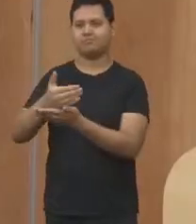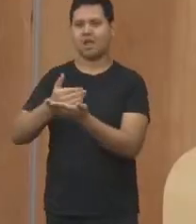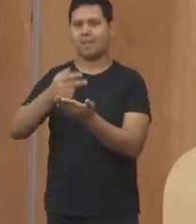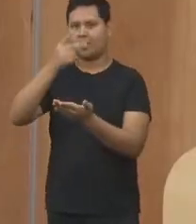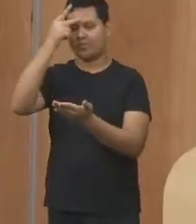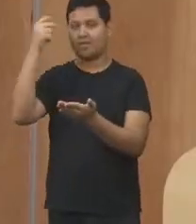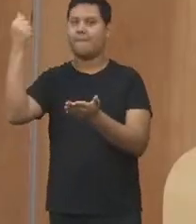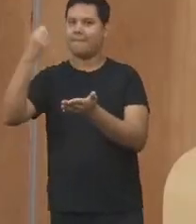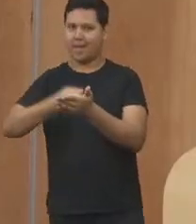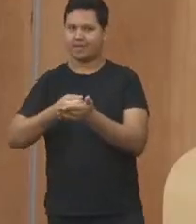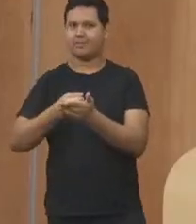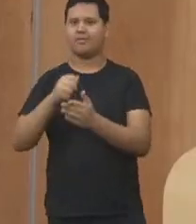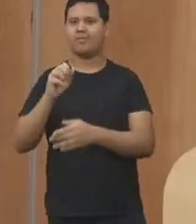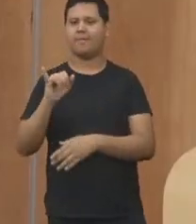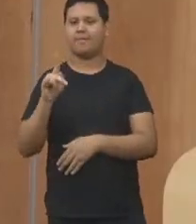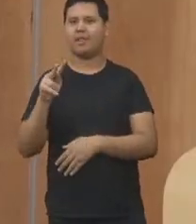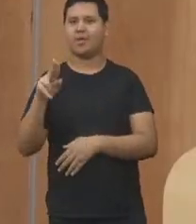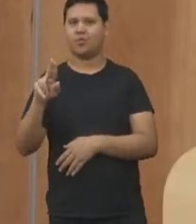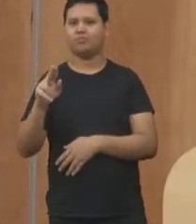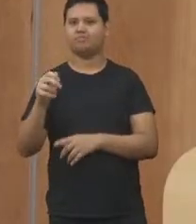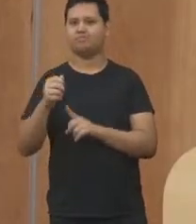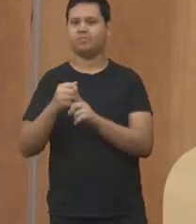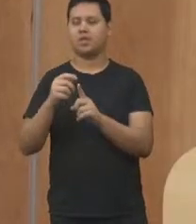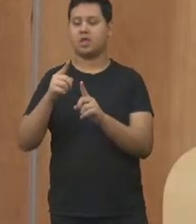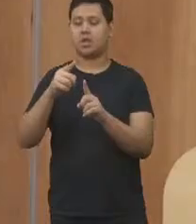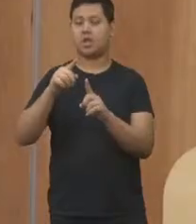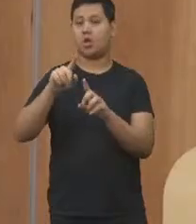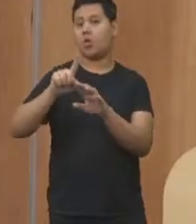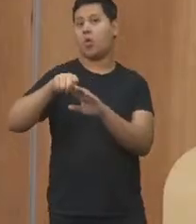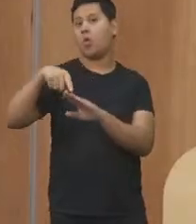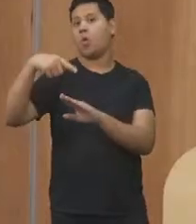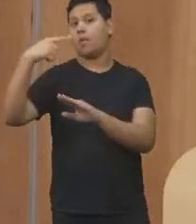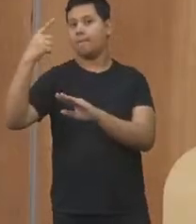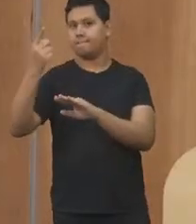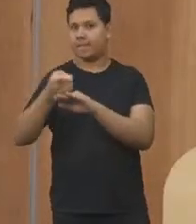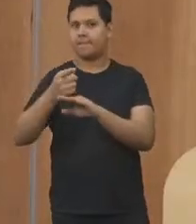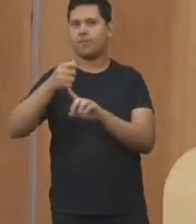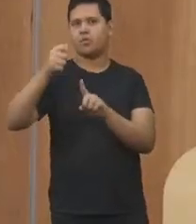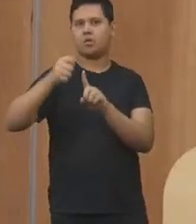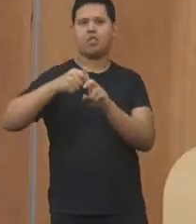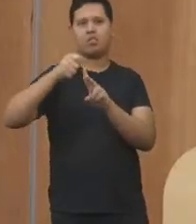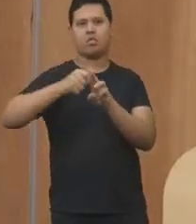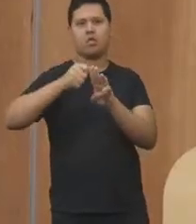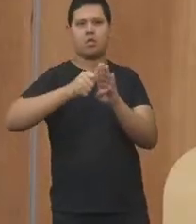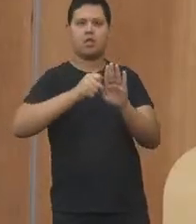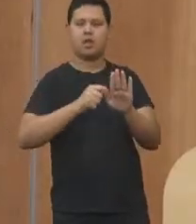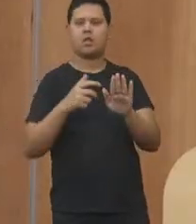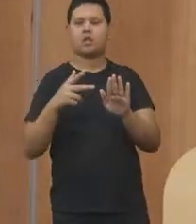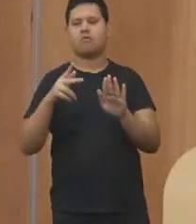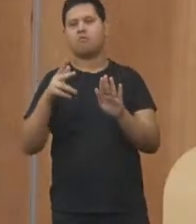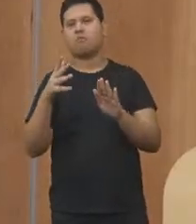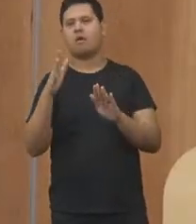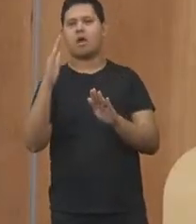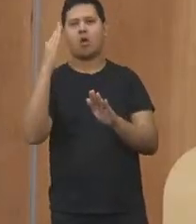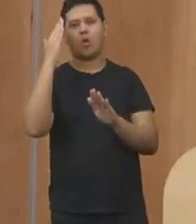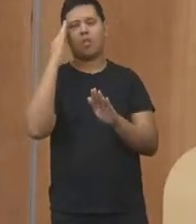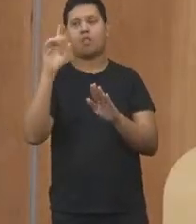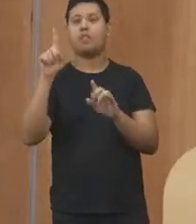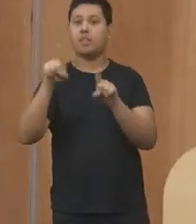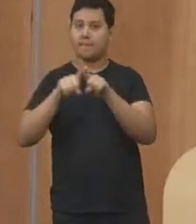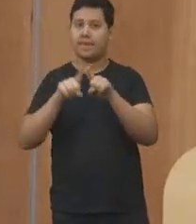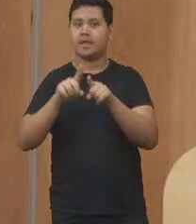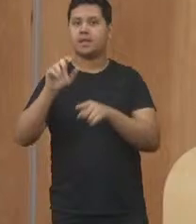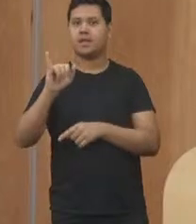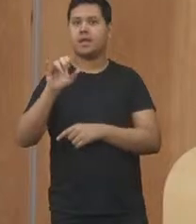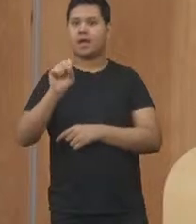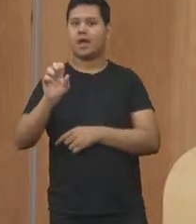né? E ao longo do ano, algumas receitas elas vão correspondendo a movimentos econômicos, como é o caso do ISS, que é um